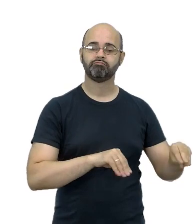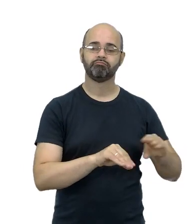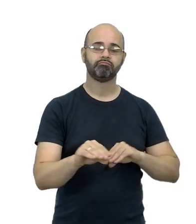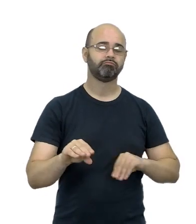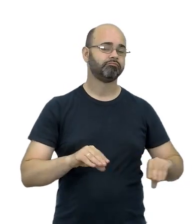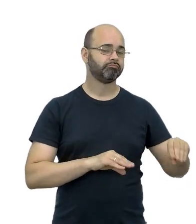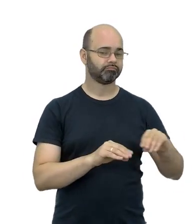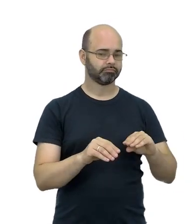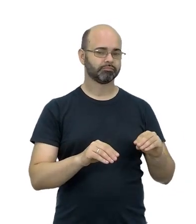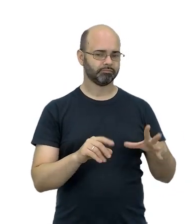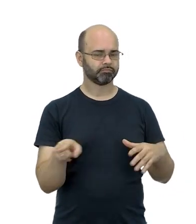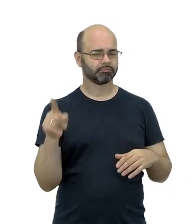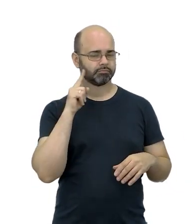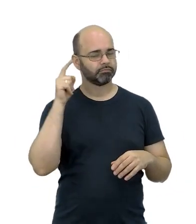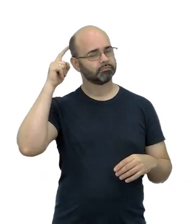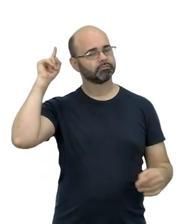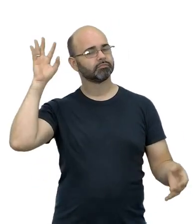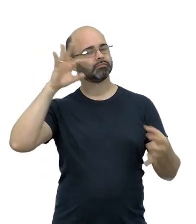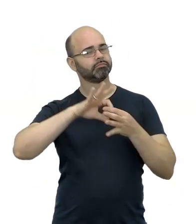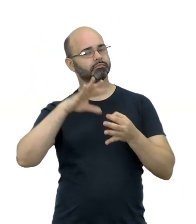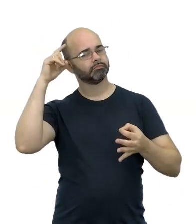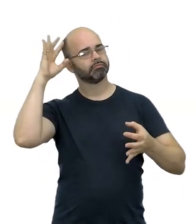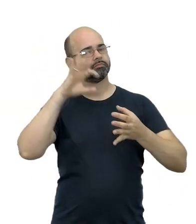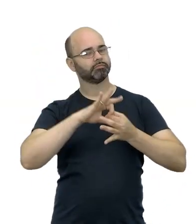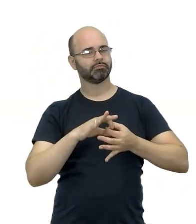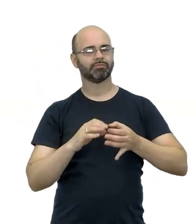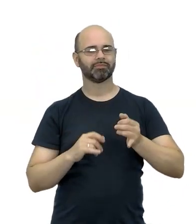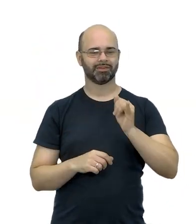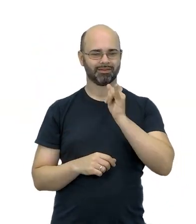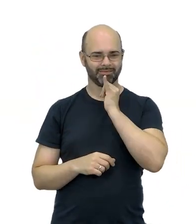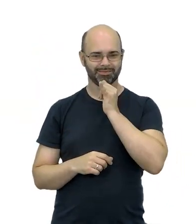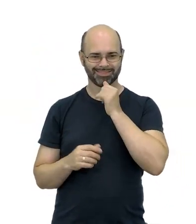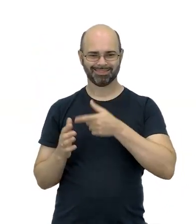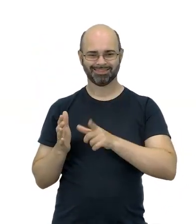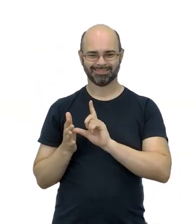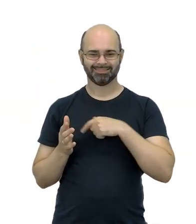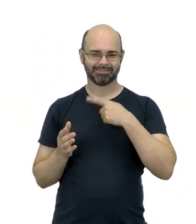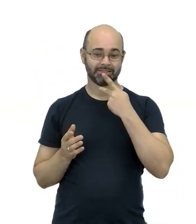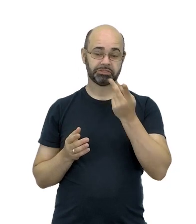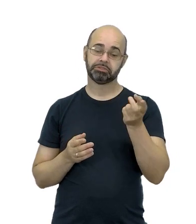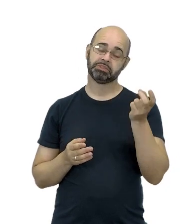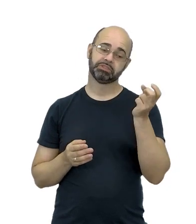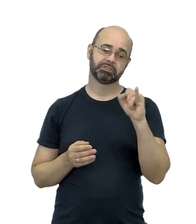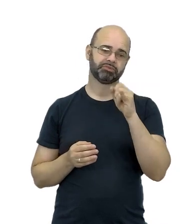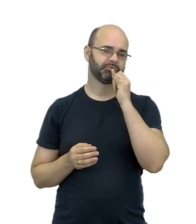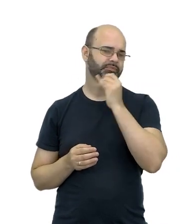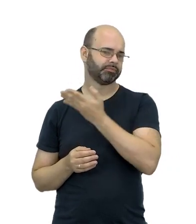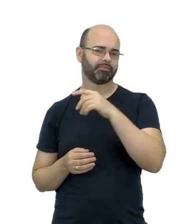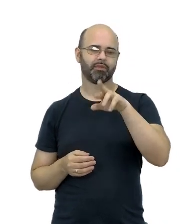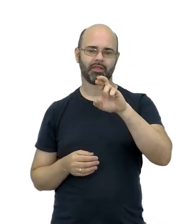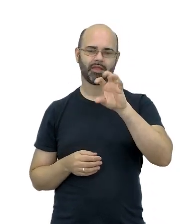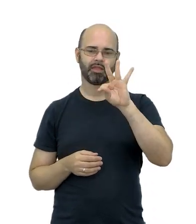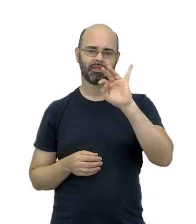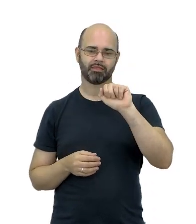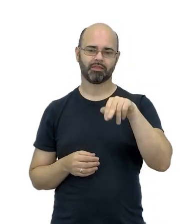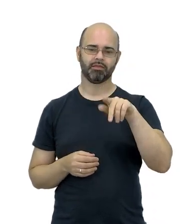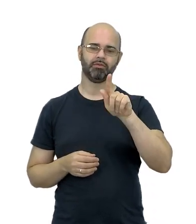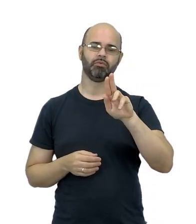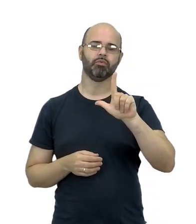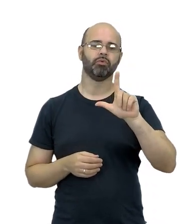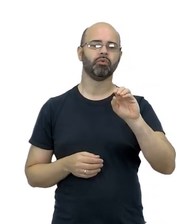ali algumas relações. Por exemplo, como eu falei para vocês aqui, bom, se eu estou falando aqui do retângulo, o que que